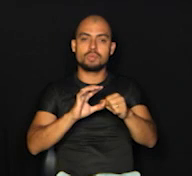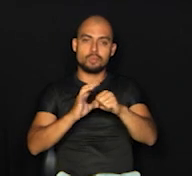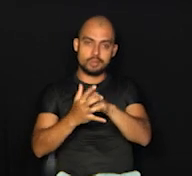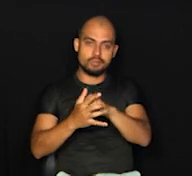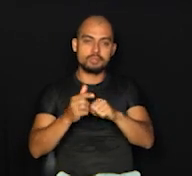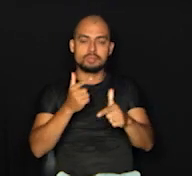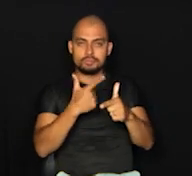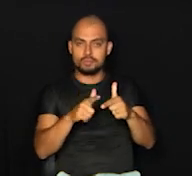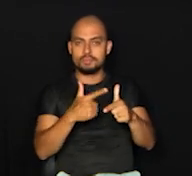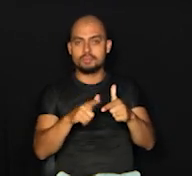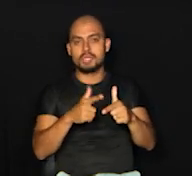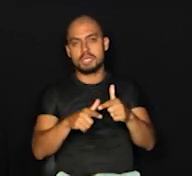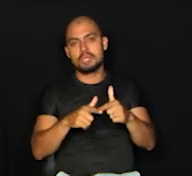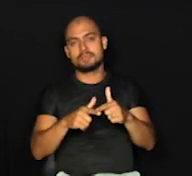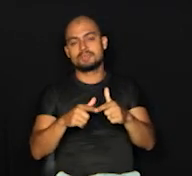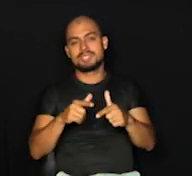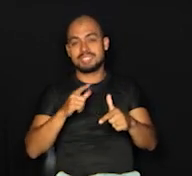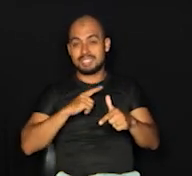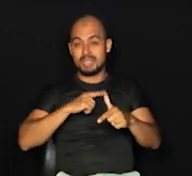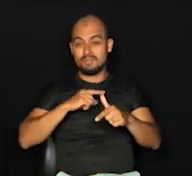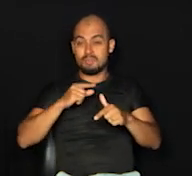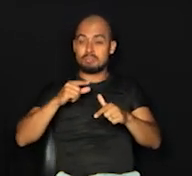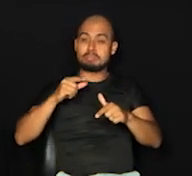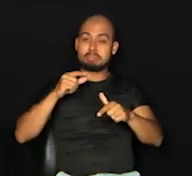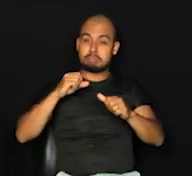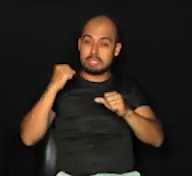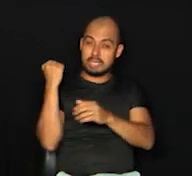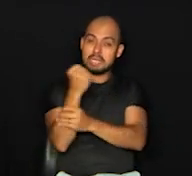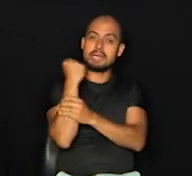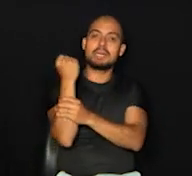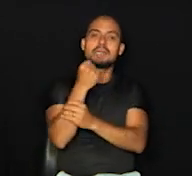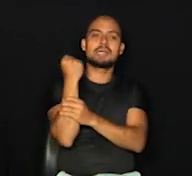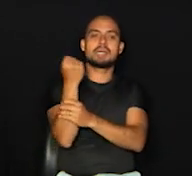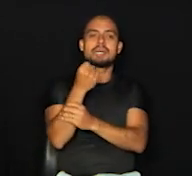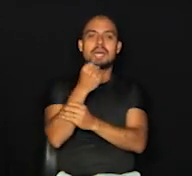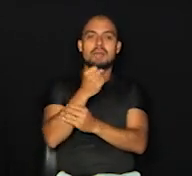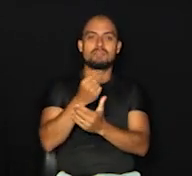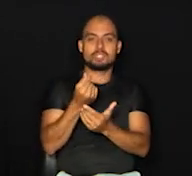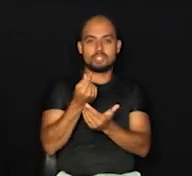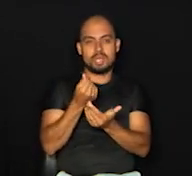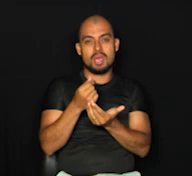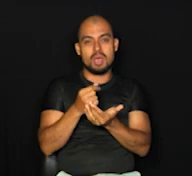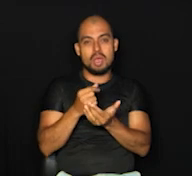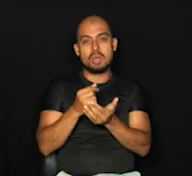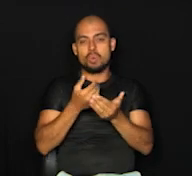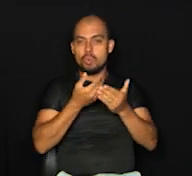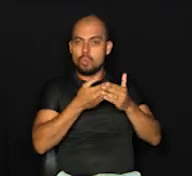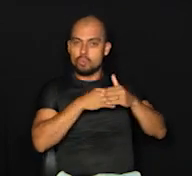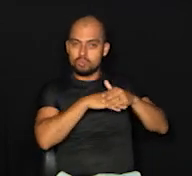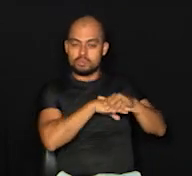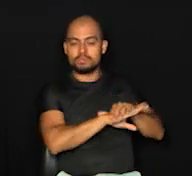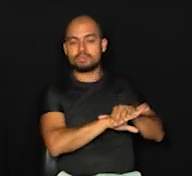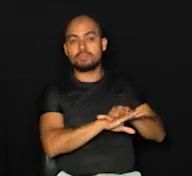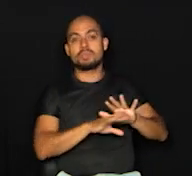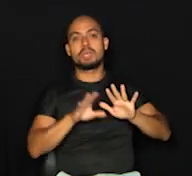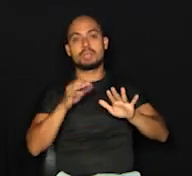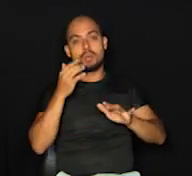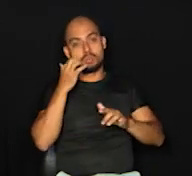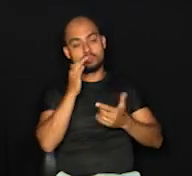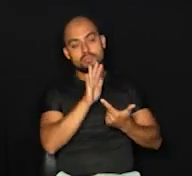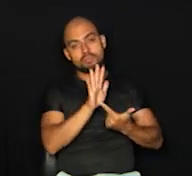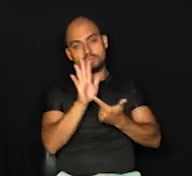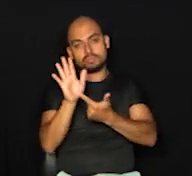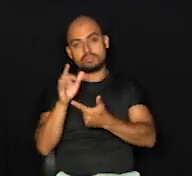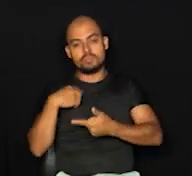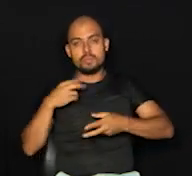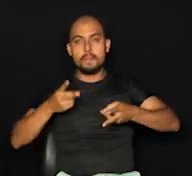Covid-19, que trouxe muitos agravos sociais e uma retração econômica. Diante desse quadro, nós também